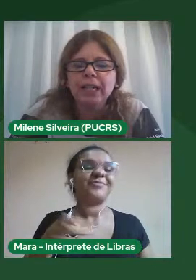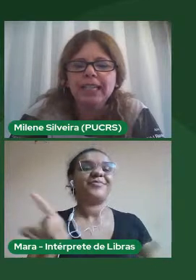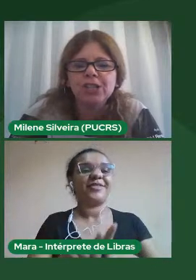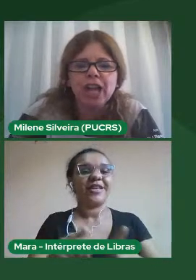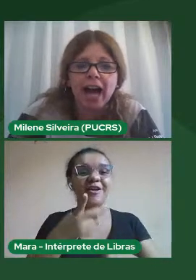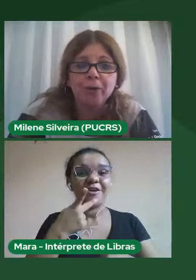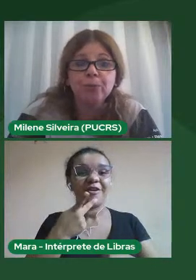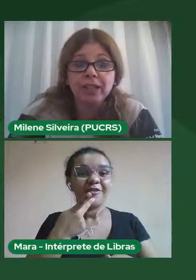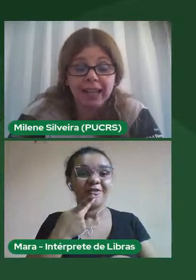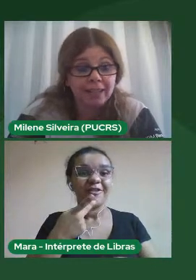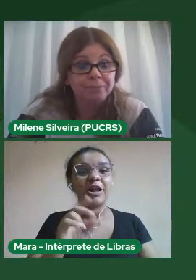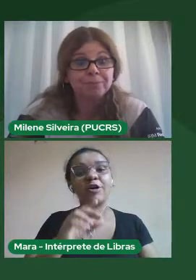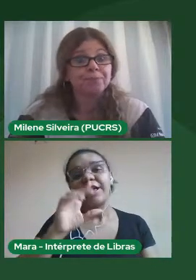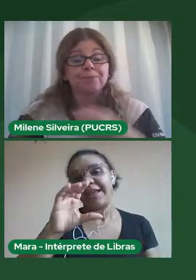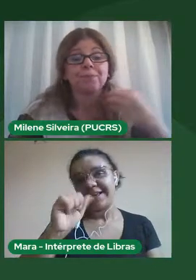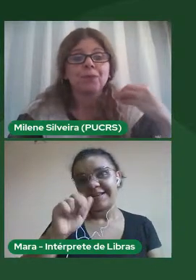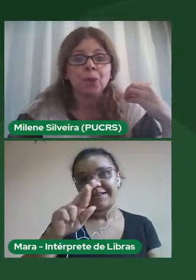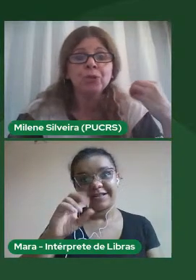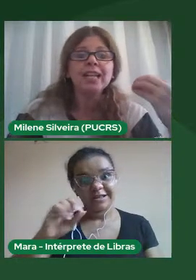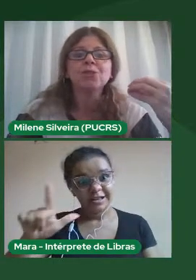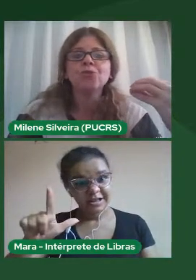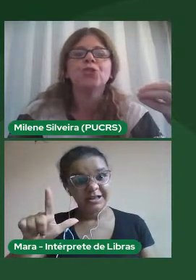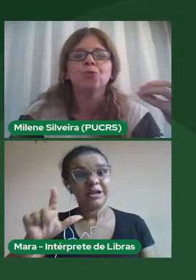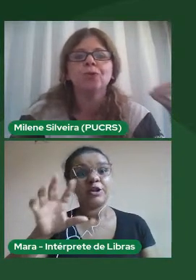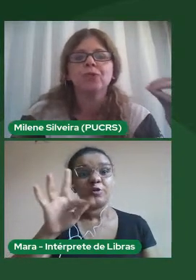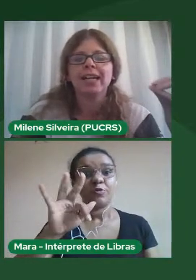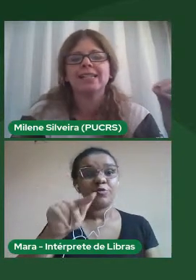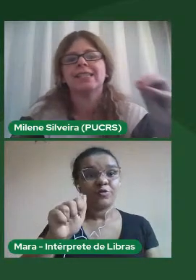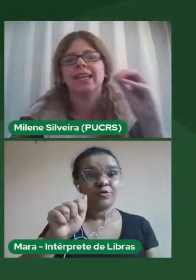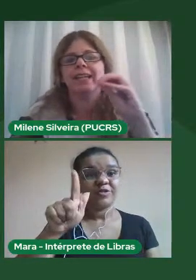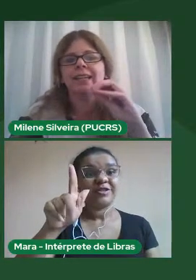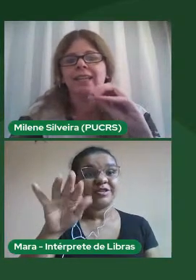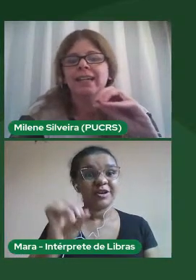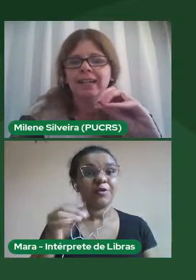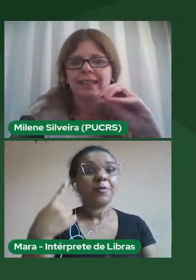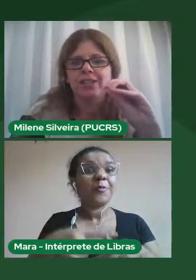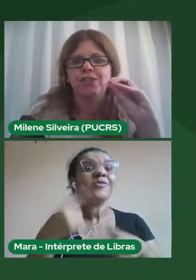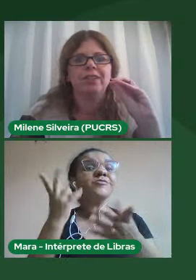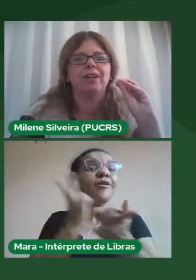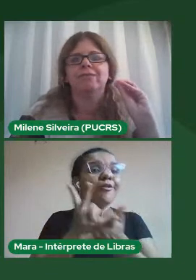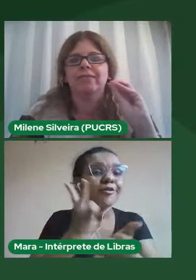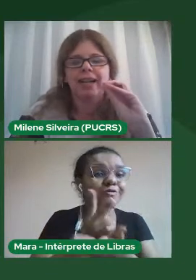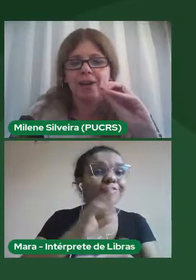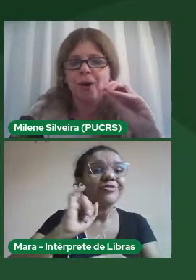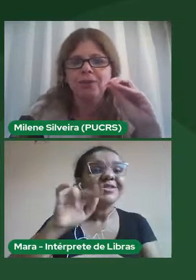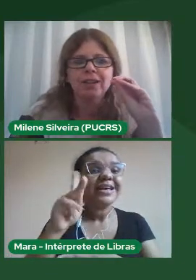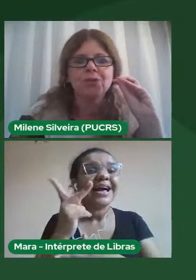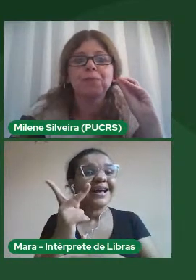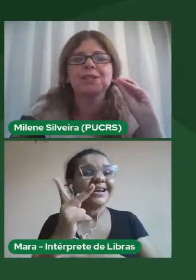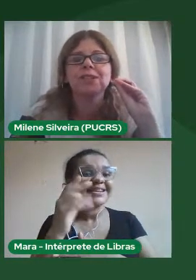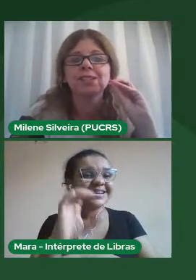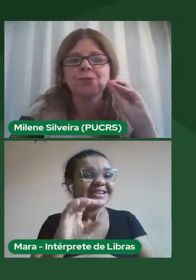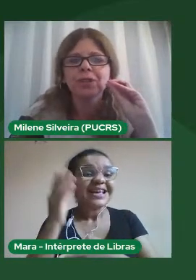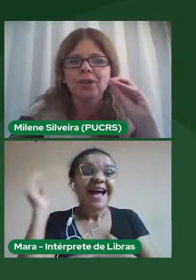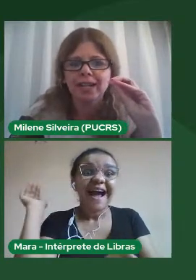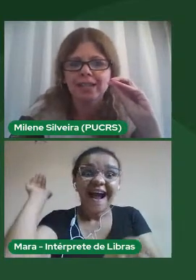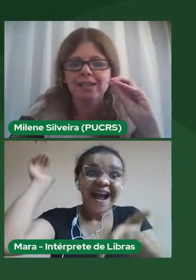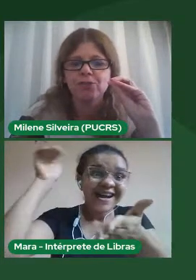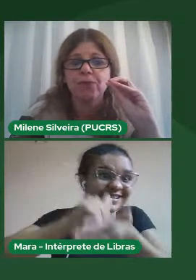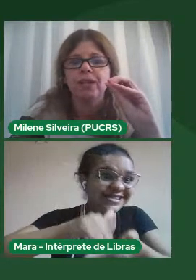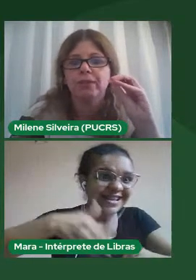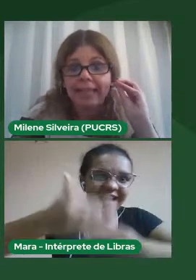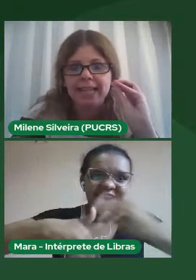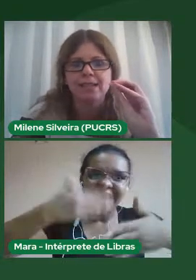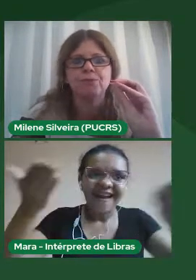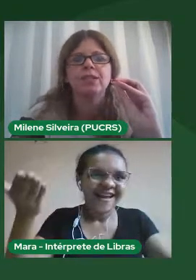Carol, Luana e Thiago, por quê? Porque eles continuam no IHC desde então. Carol, então, vai para a sua segunda